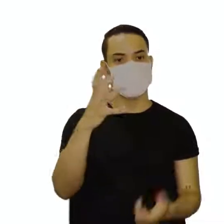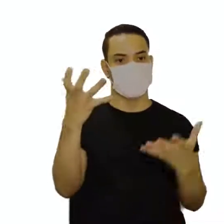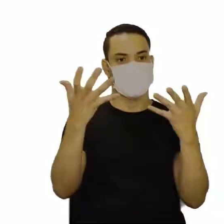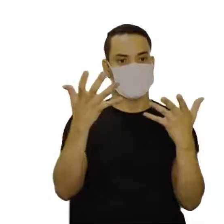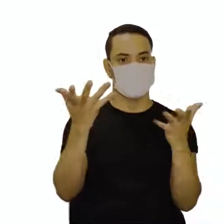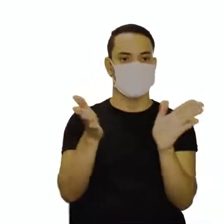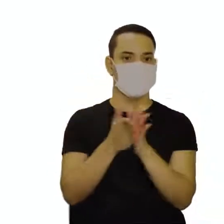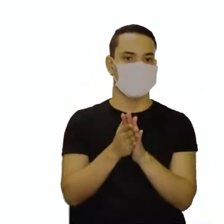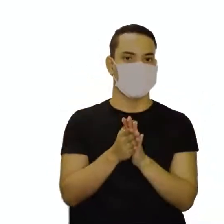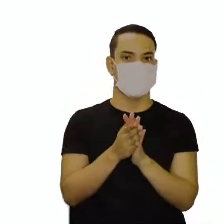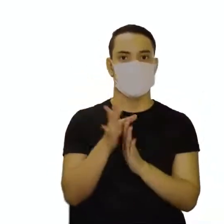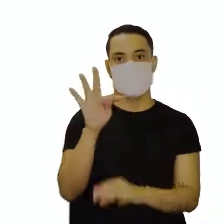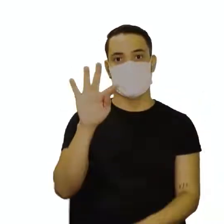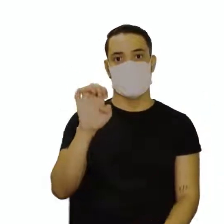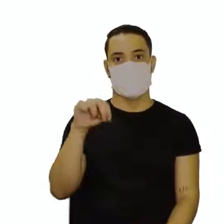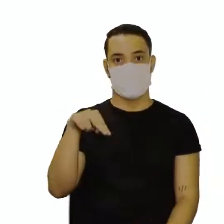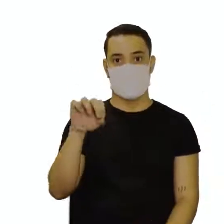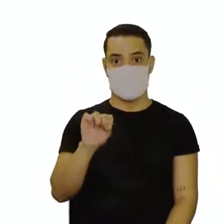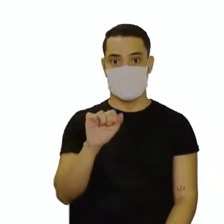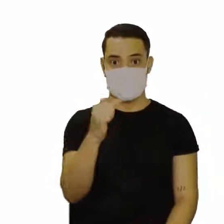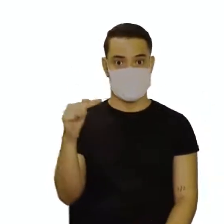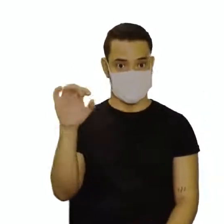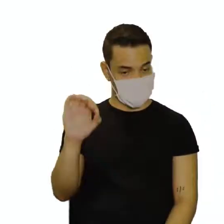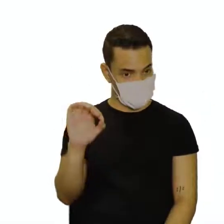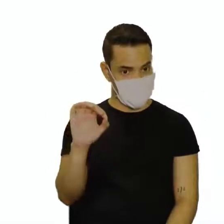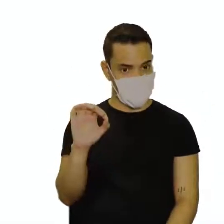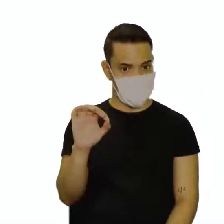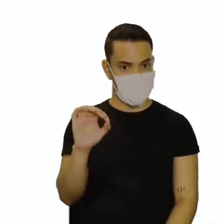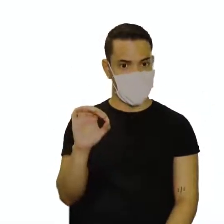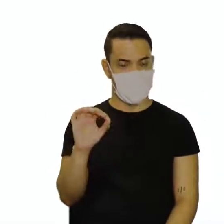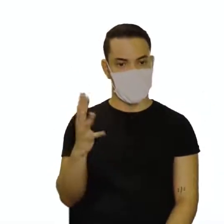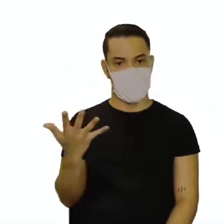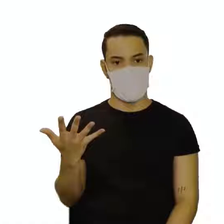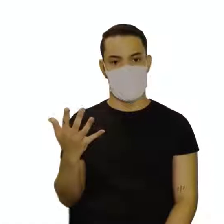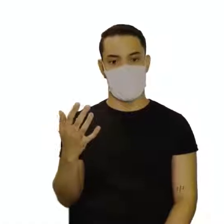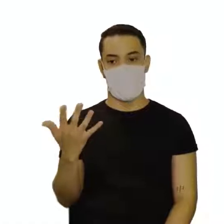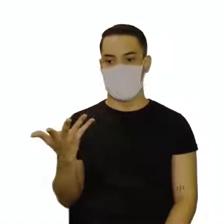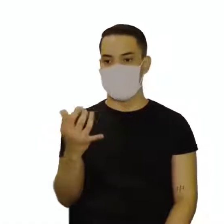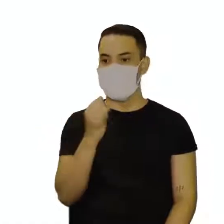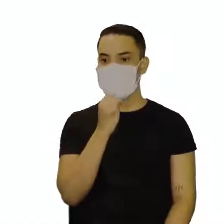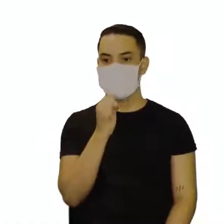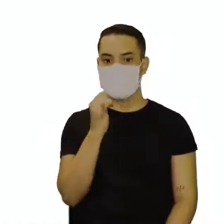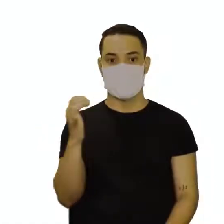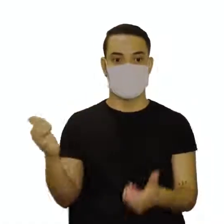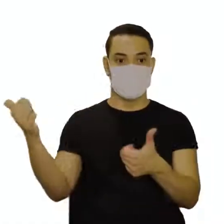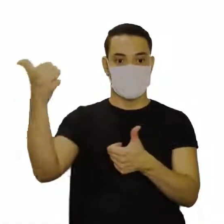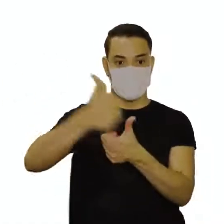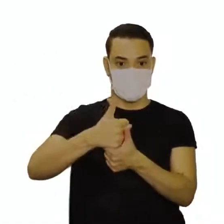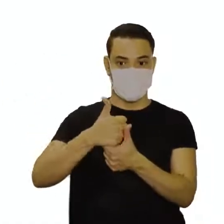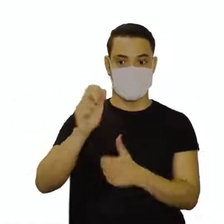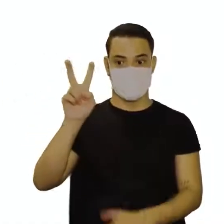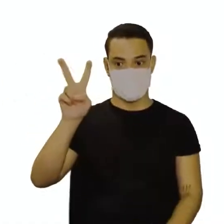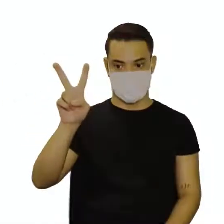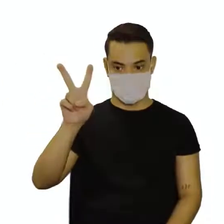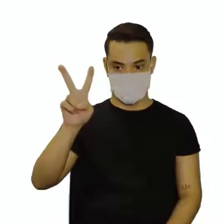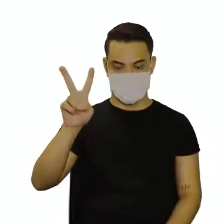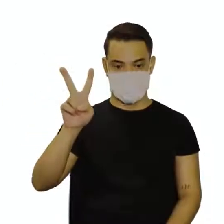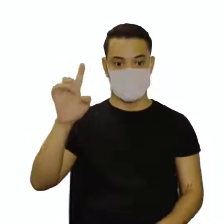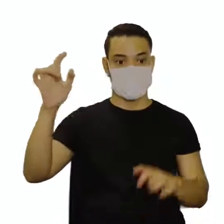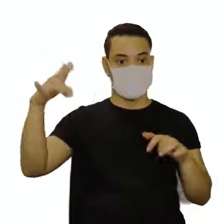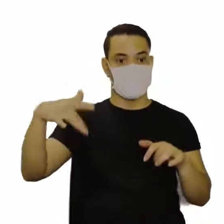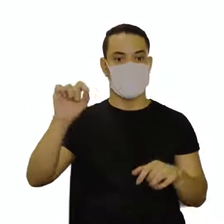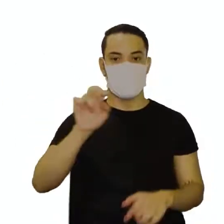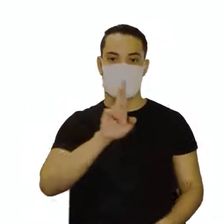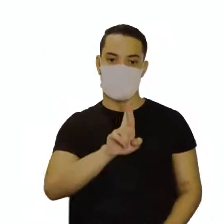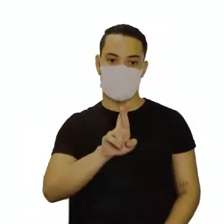a tensão. Pensa aí, só é você pensar cobrindo. Quando você cobre esse V, vai sobrar